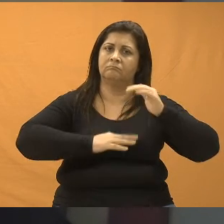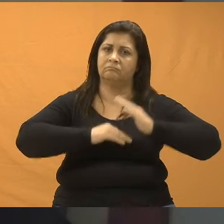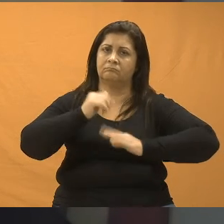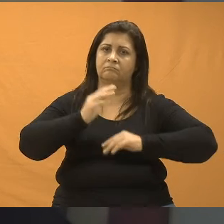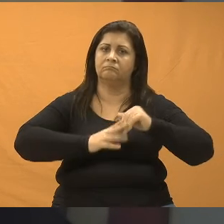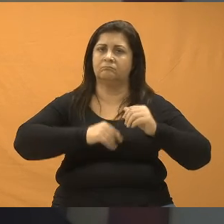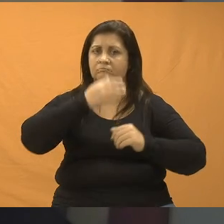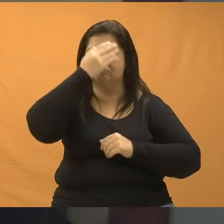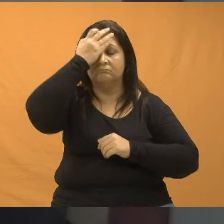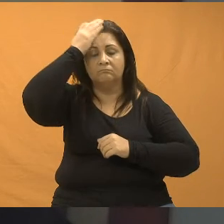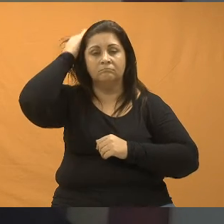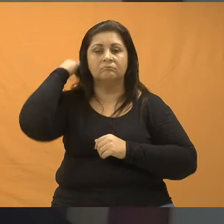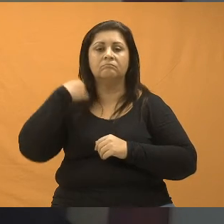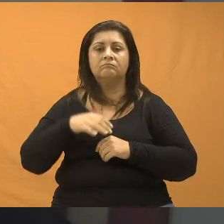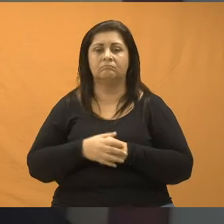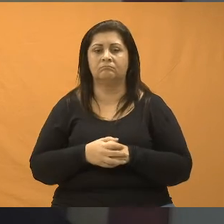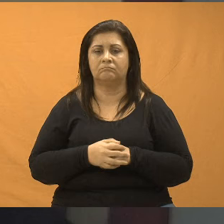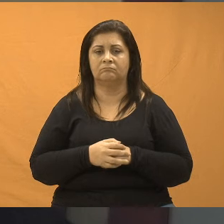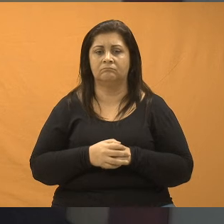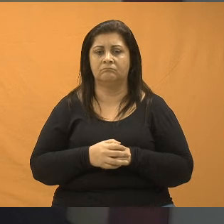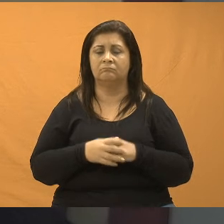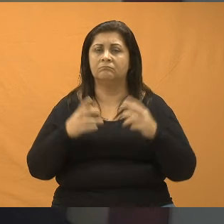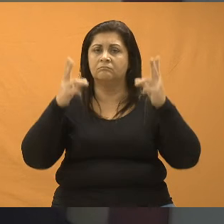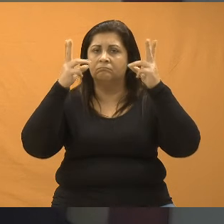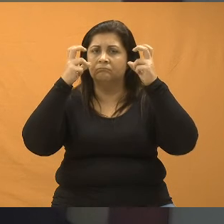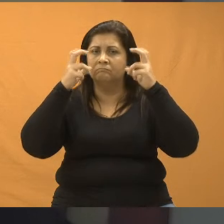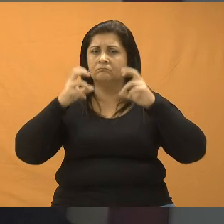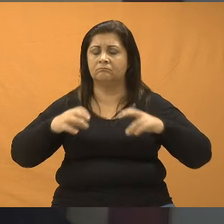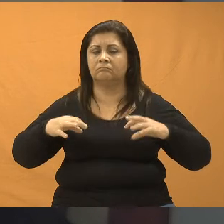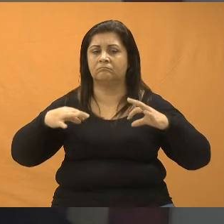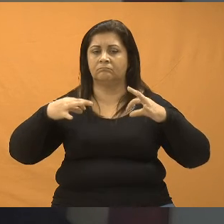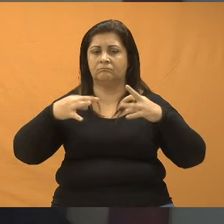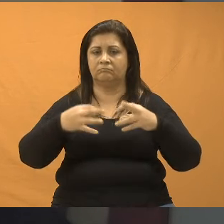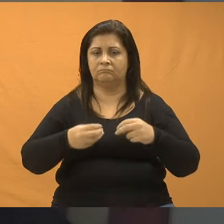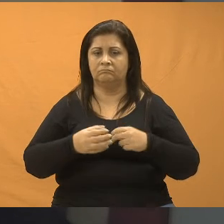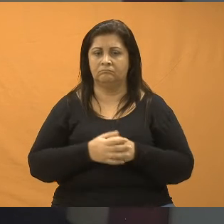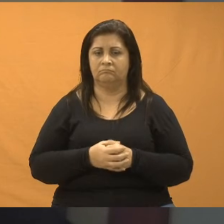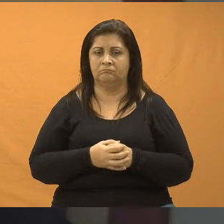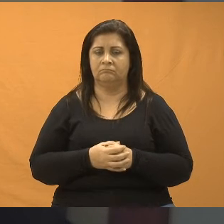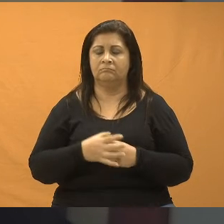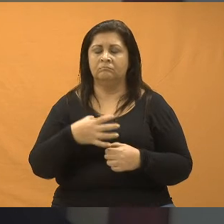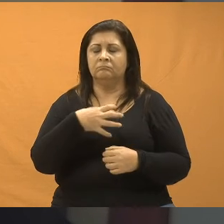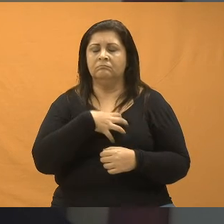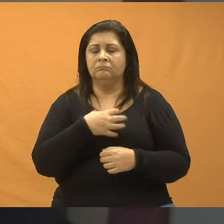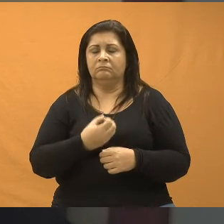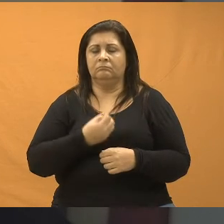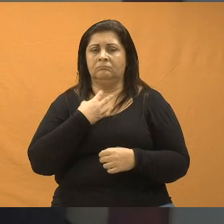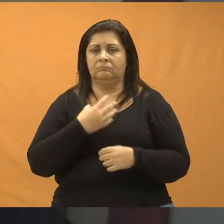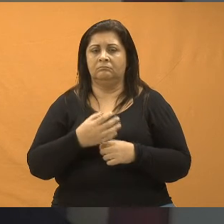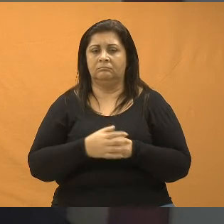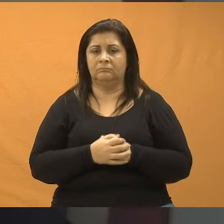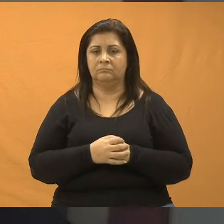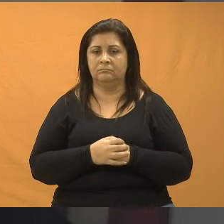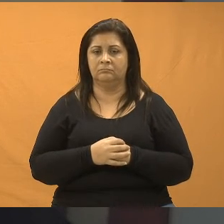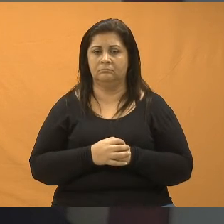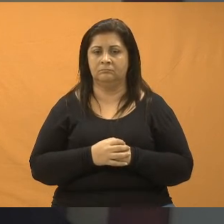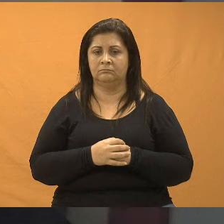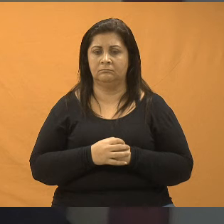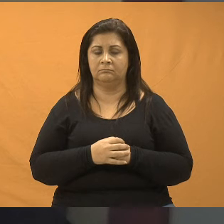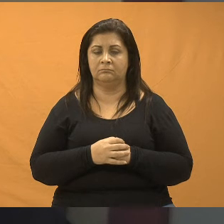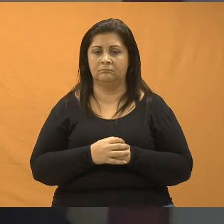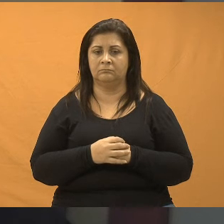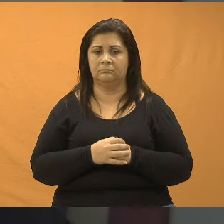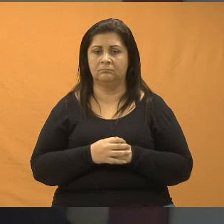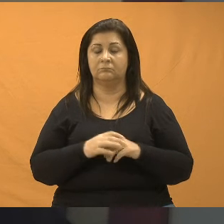dava para perceber que isso tudo, o bem-estar que eu senti lá, era